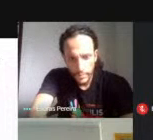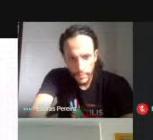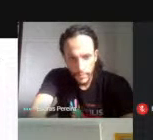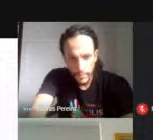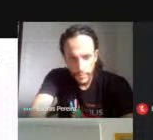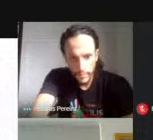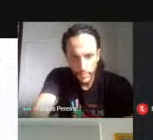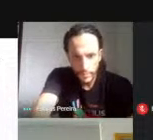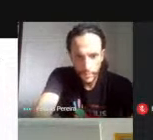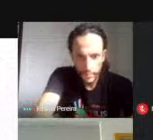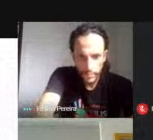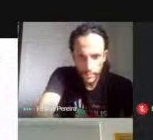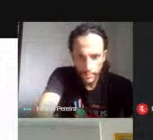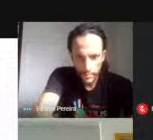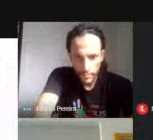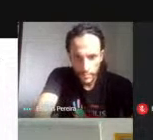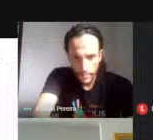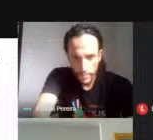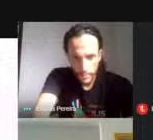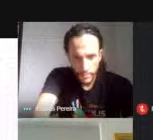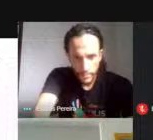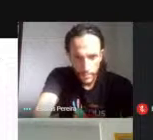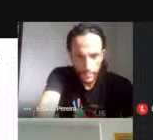trazer escolhas, trazer